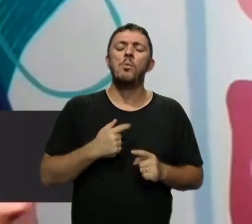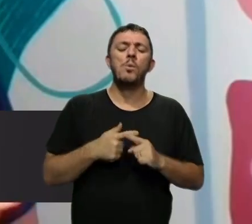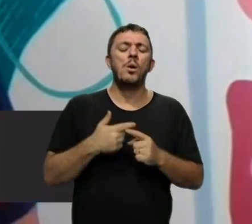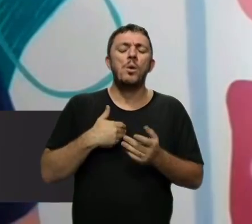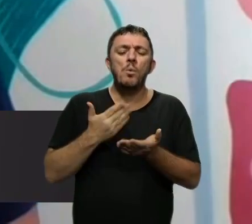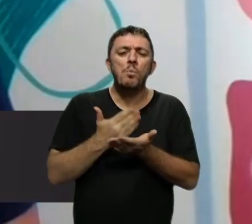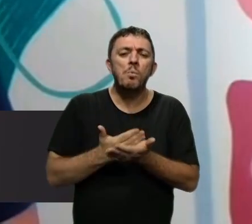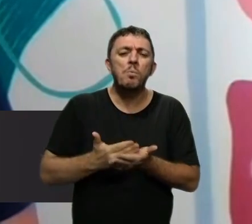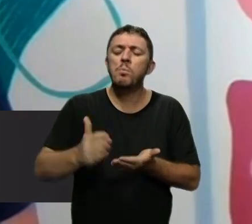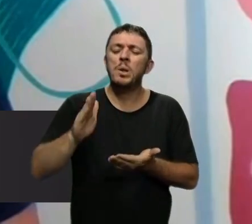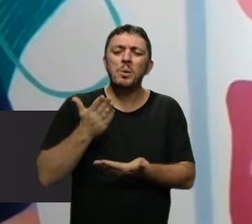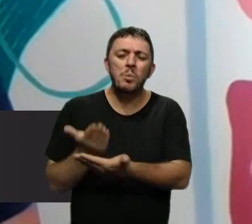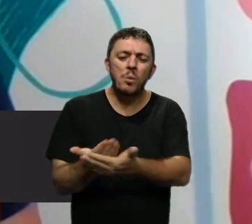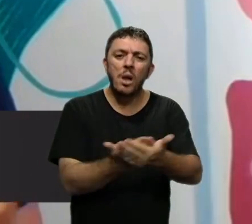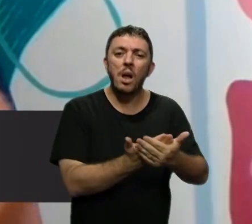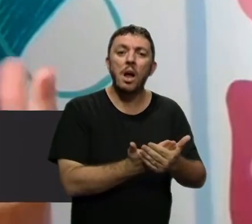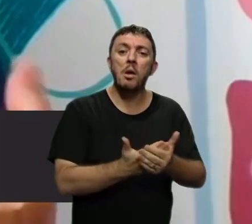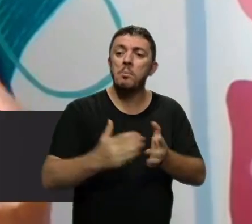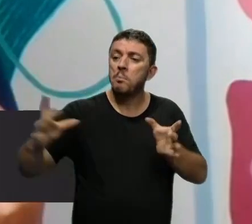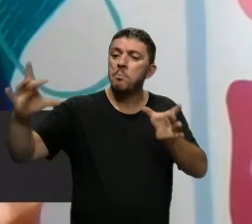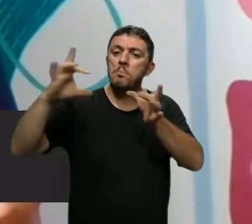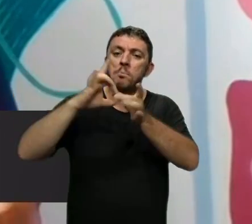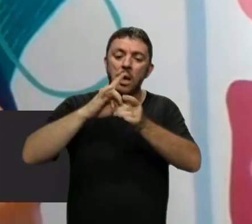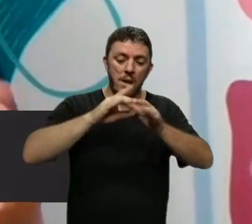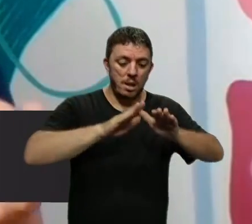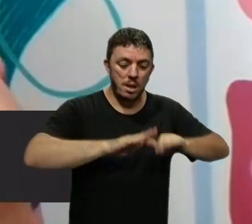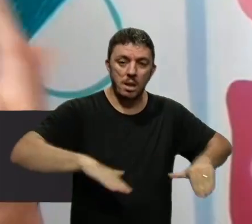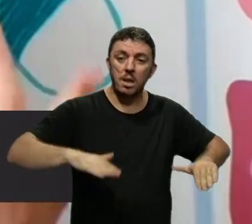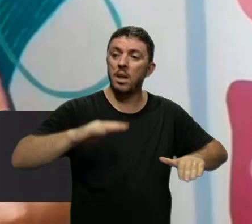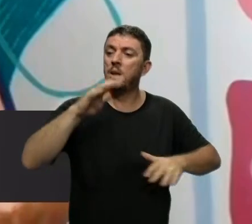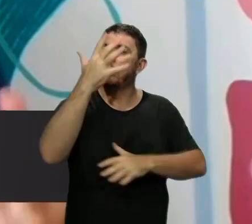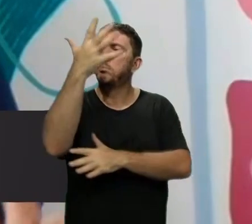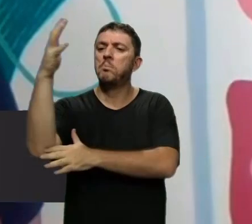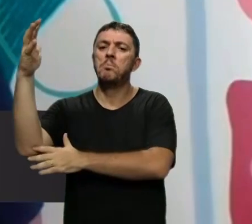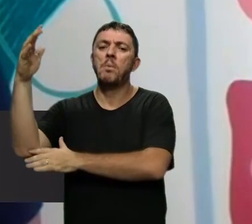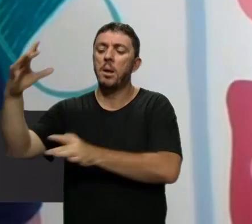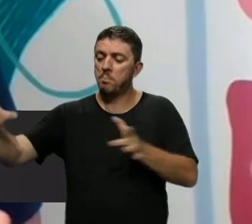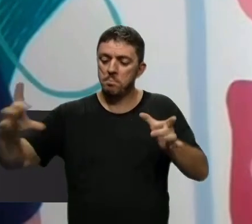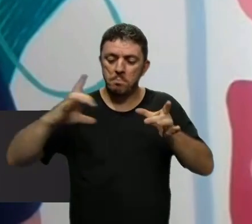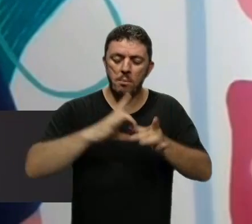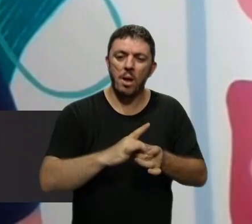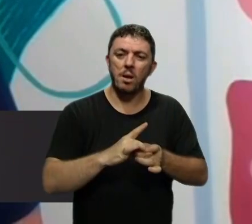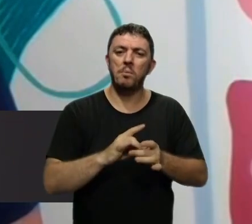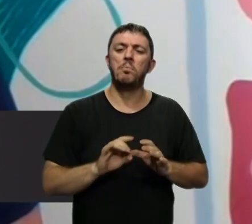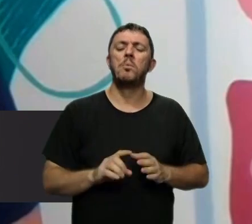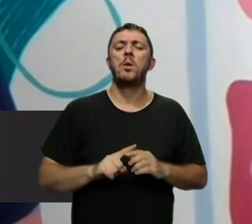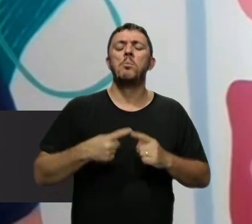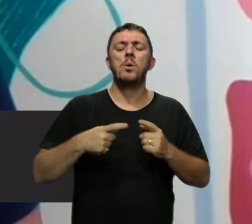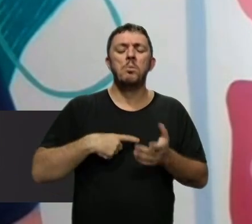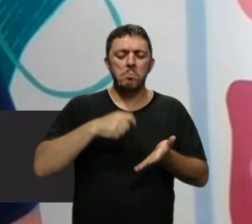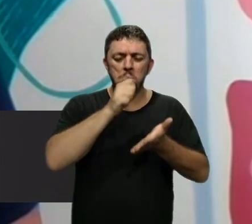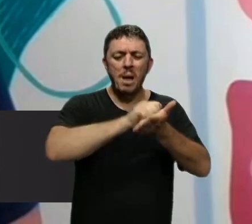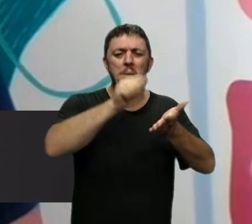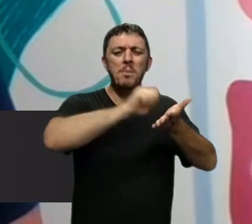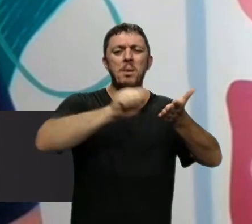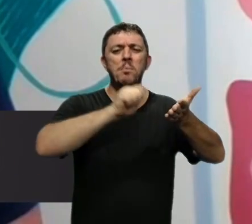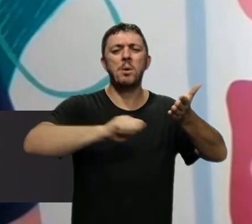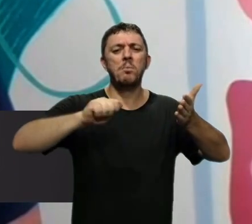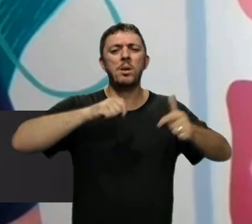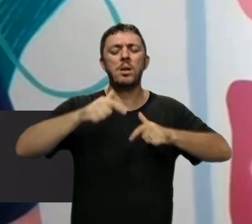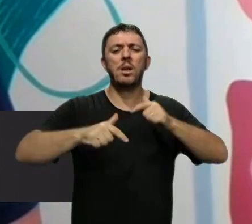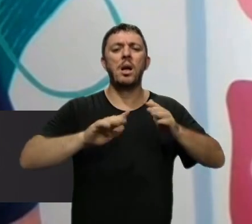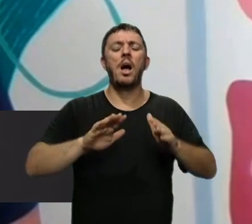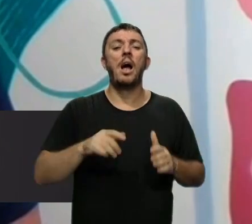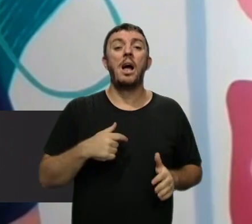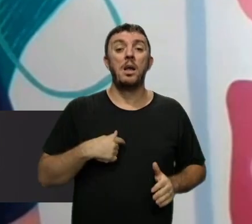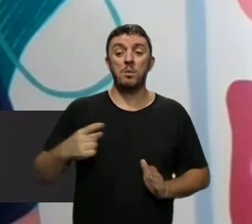criança e natureza. E aí, quando terminei de escrever um trabalho, a minha orientadora